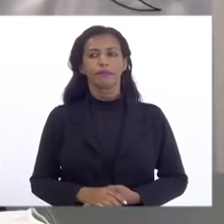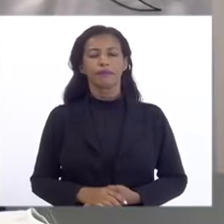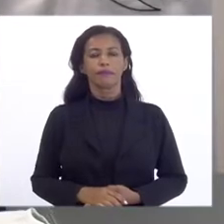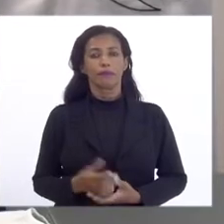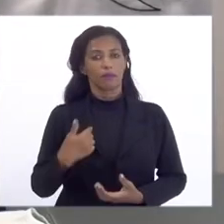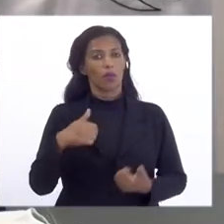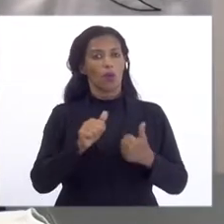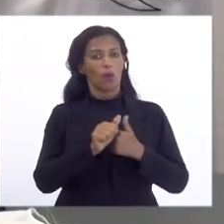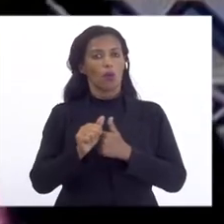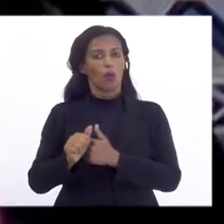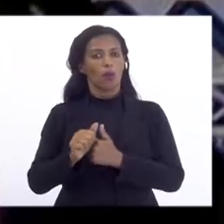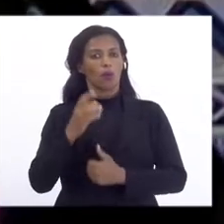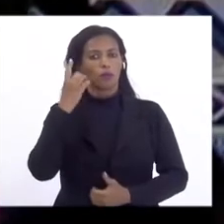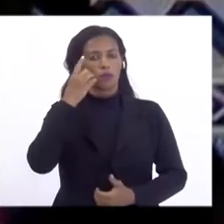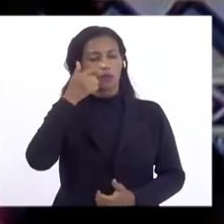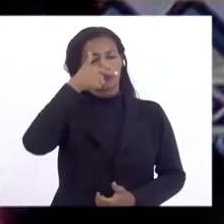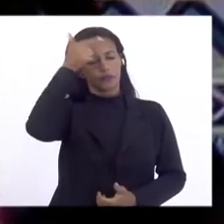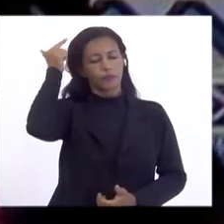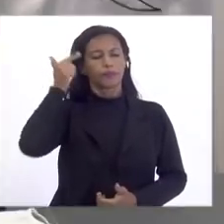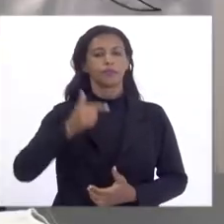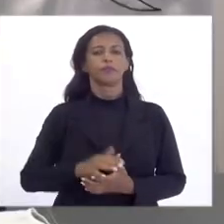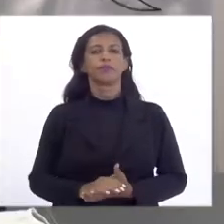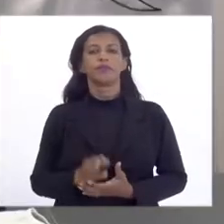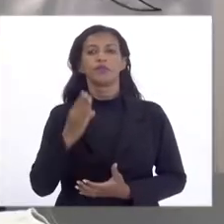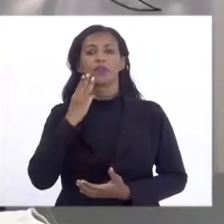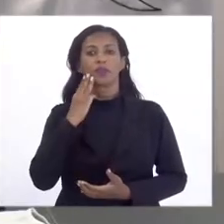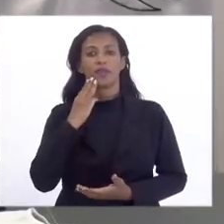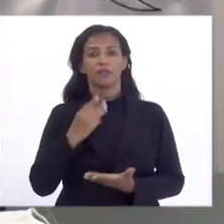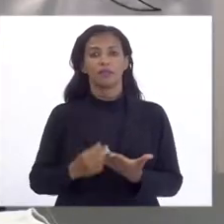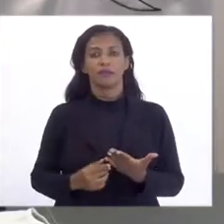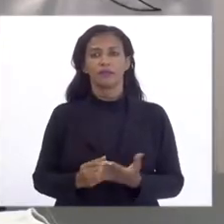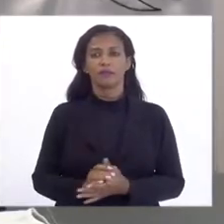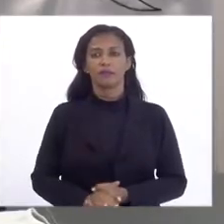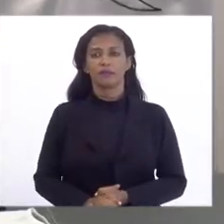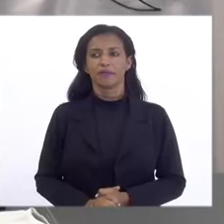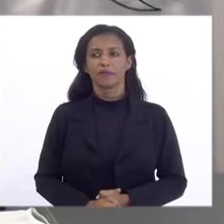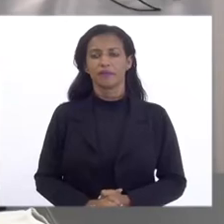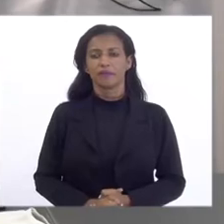Eu acompanho o deputado Luiz Paulo. Deputado Valdec.